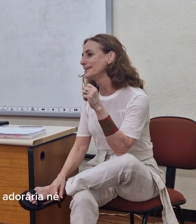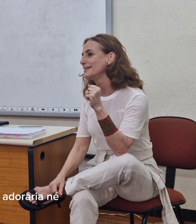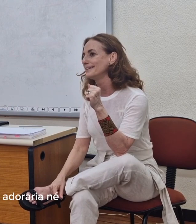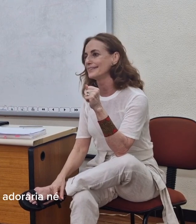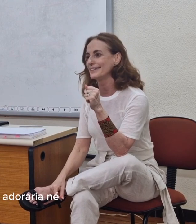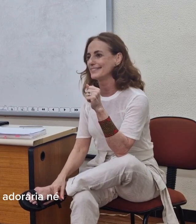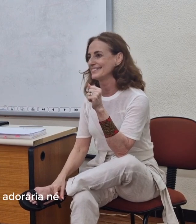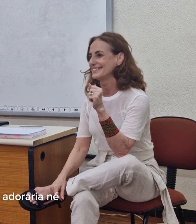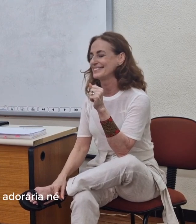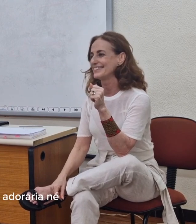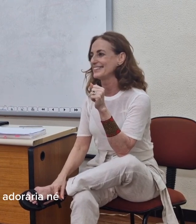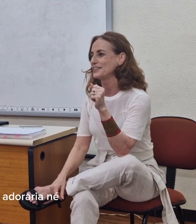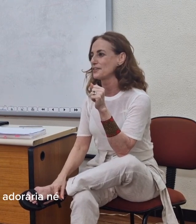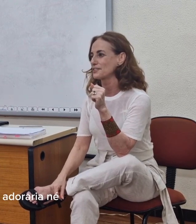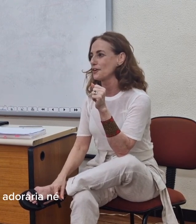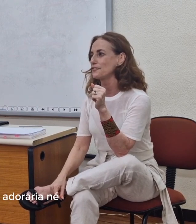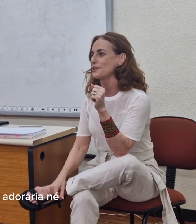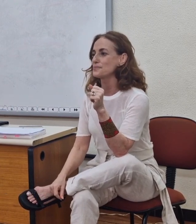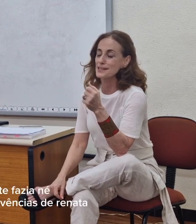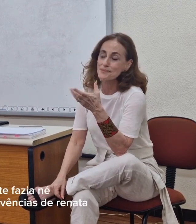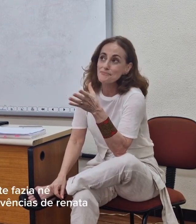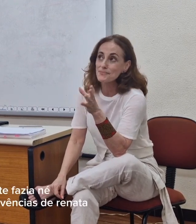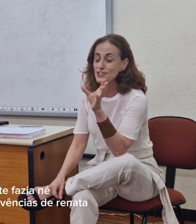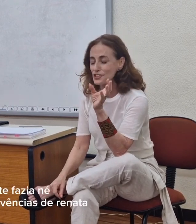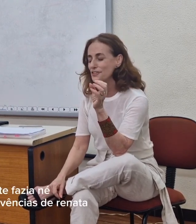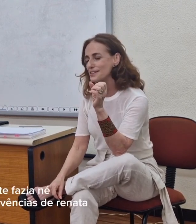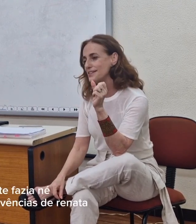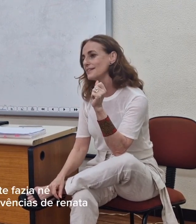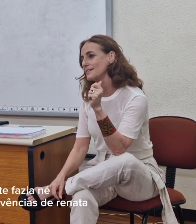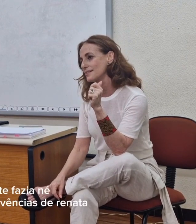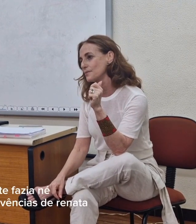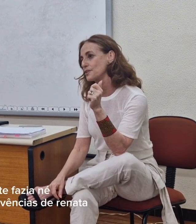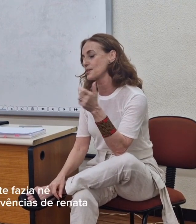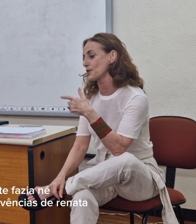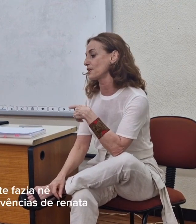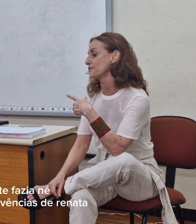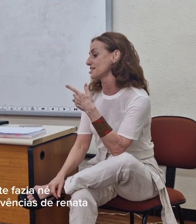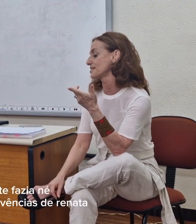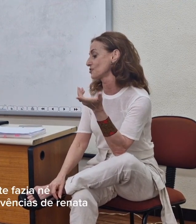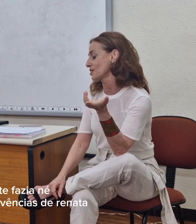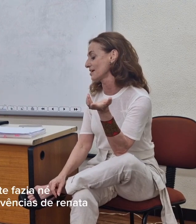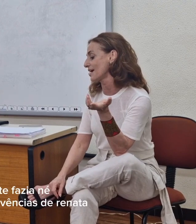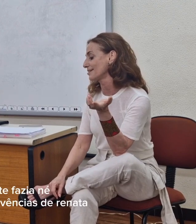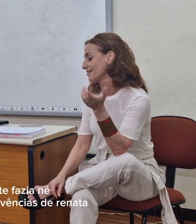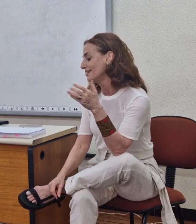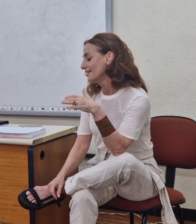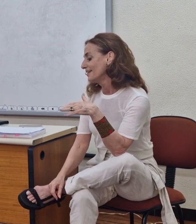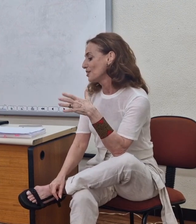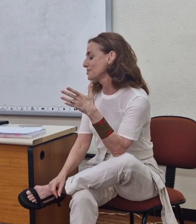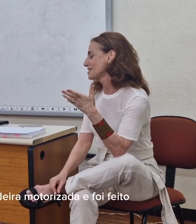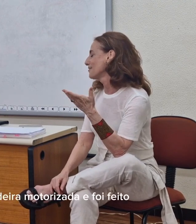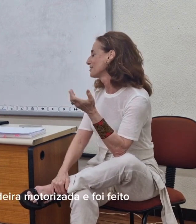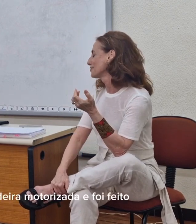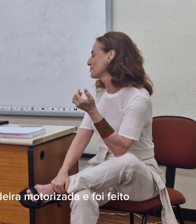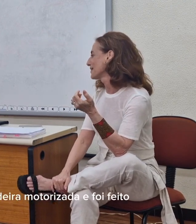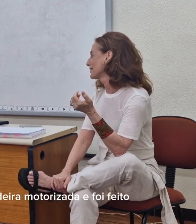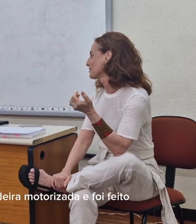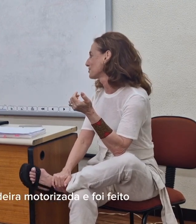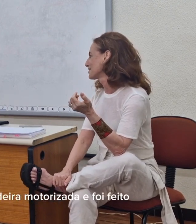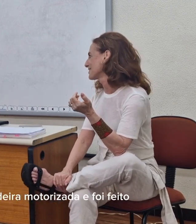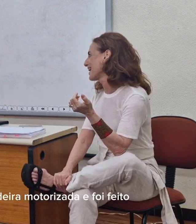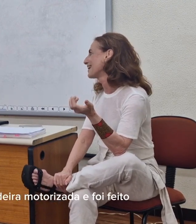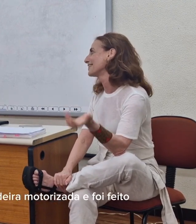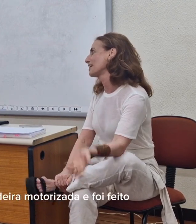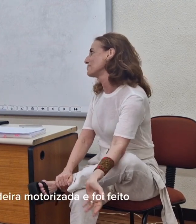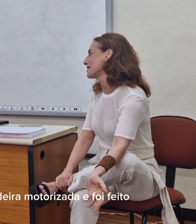gente adoraria, né? Sim. Ter, talvez, mas... A gente fazia, assim, por exemplo, agora as meninas de Renata. Eu precisava tanto de uma